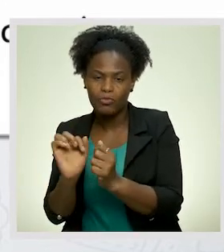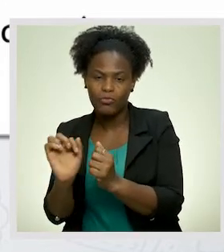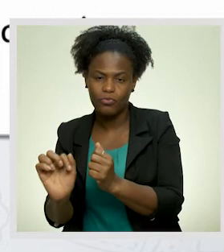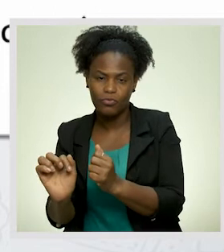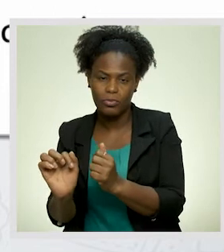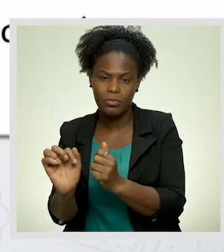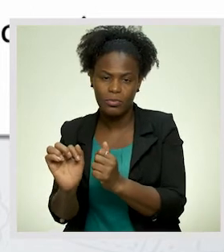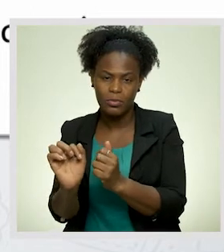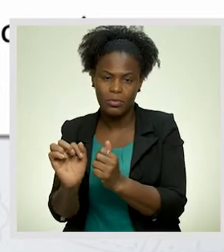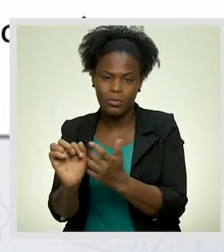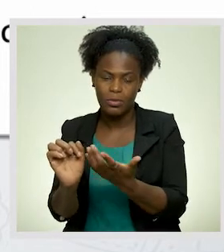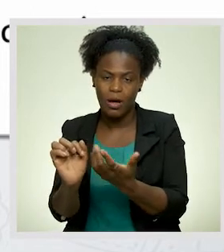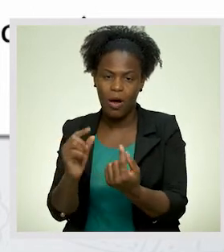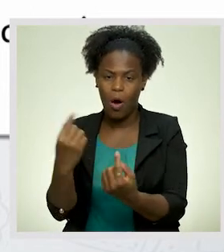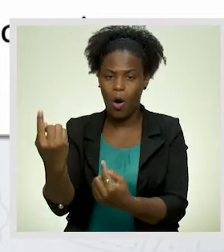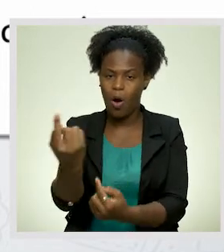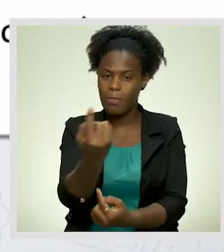sua órbita.